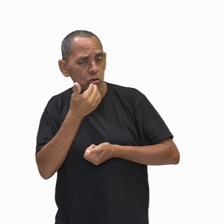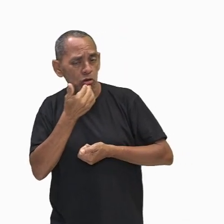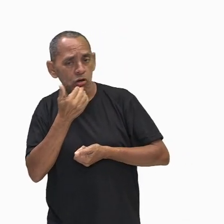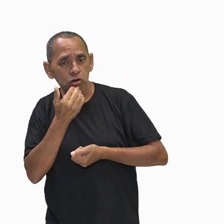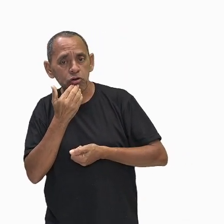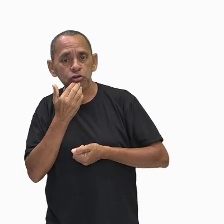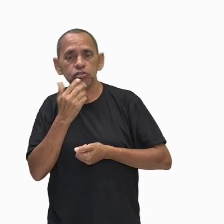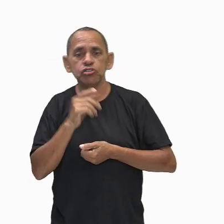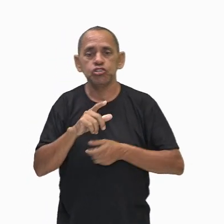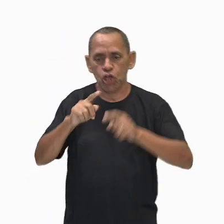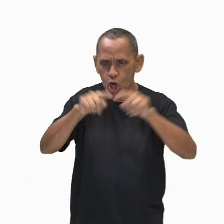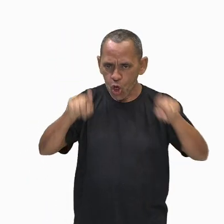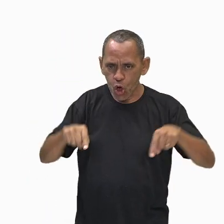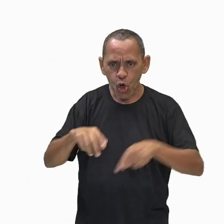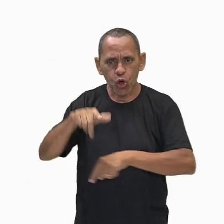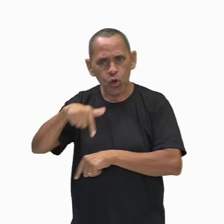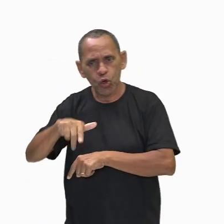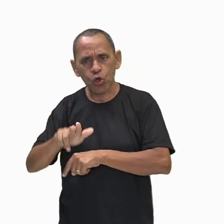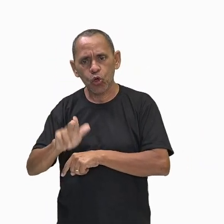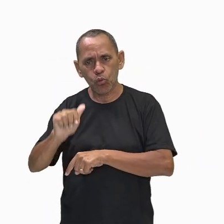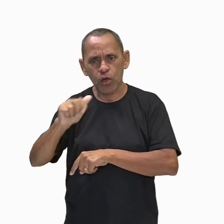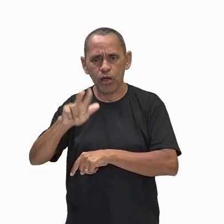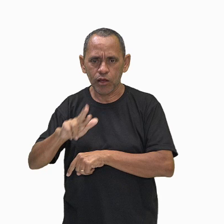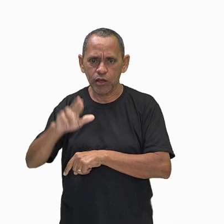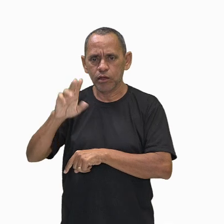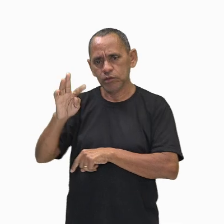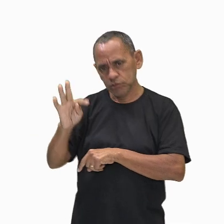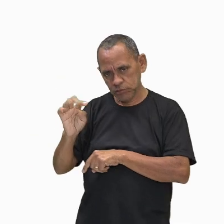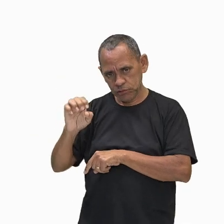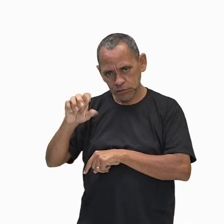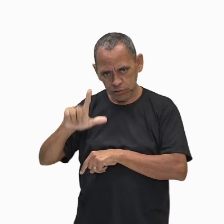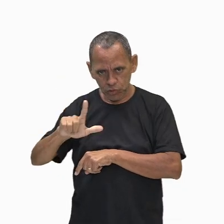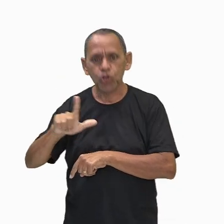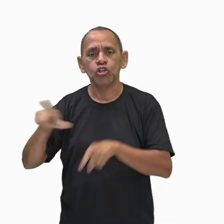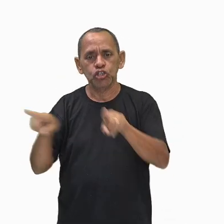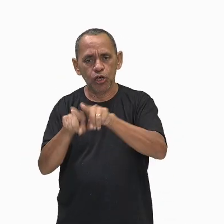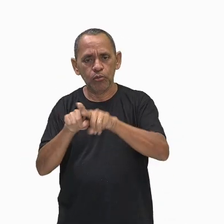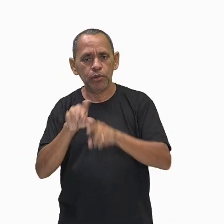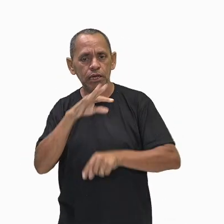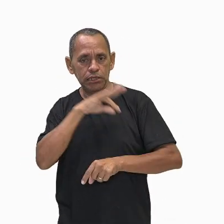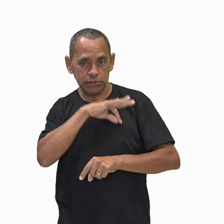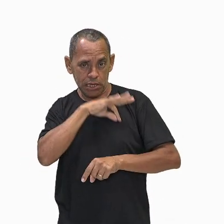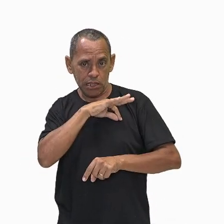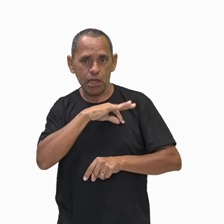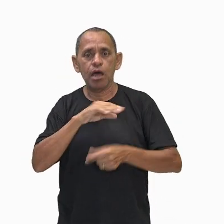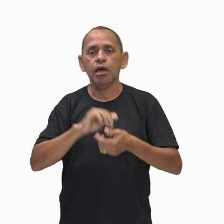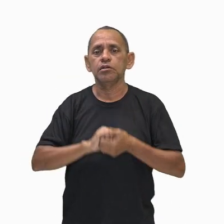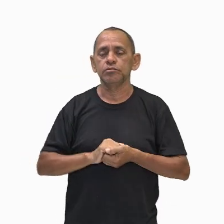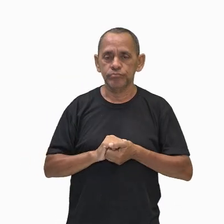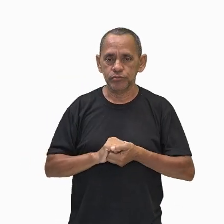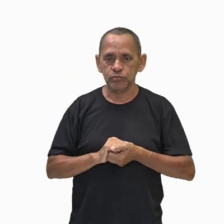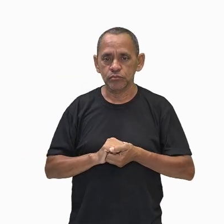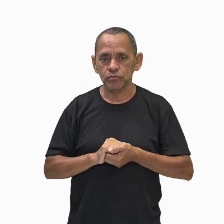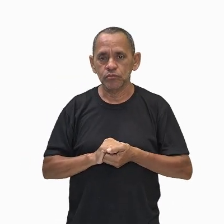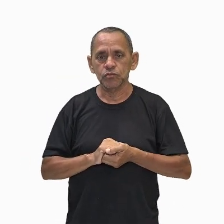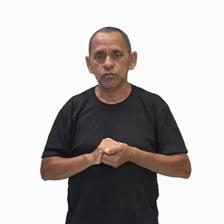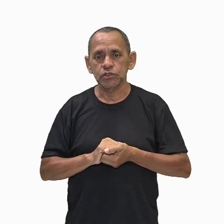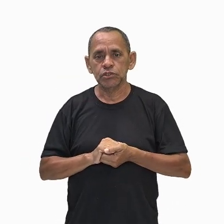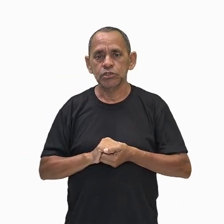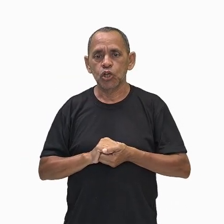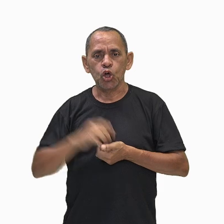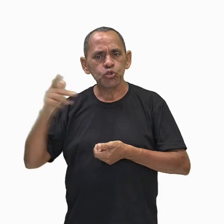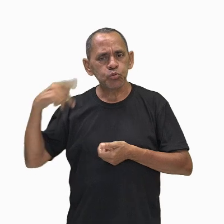do soldo, que era então aí o salário, mas não foram atendidos nem recebidos pelo imperador, nem pelos